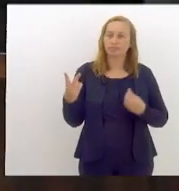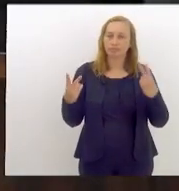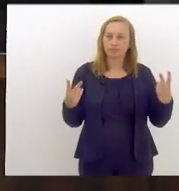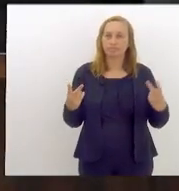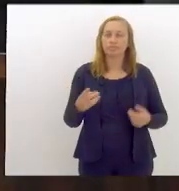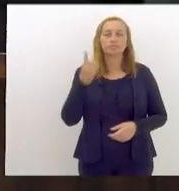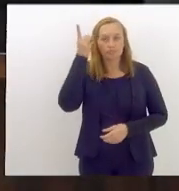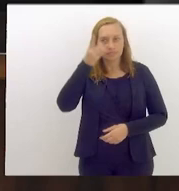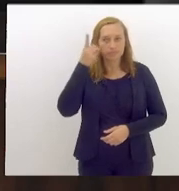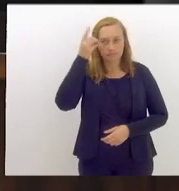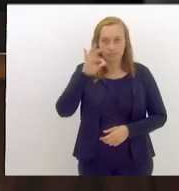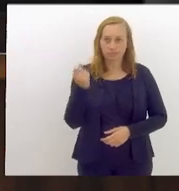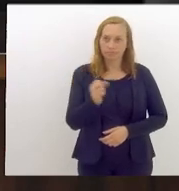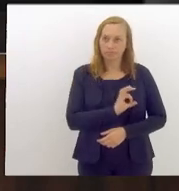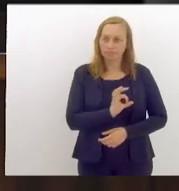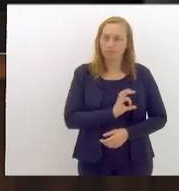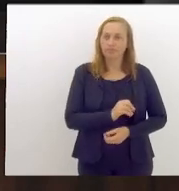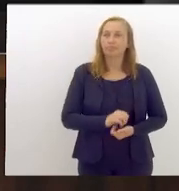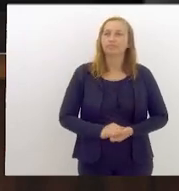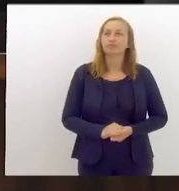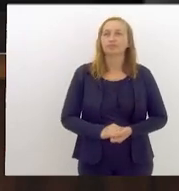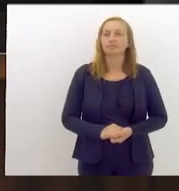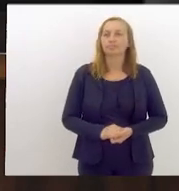2 deputada Marta Rocha